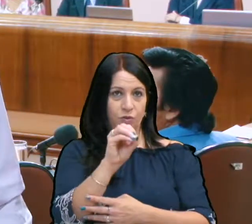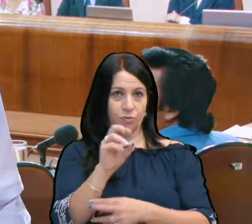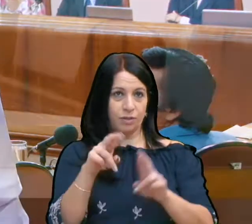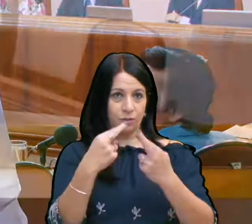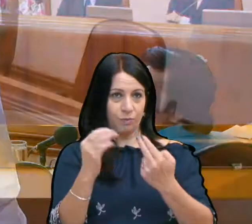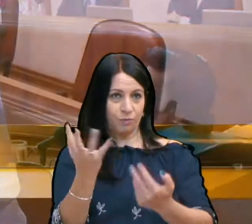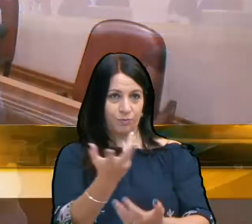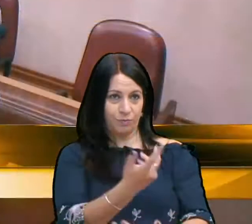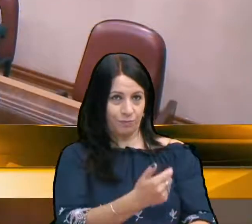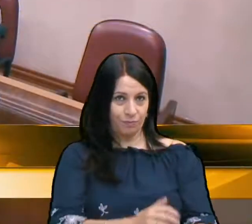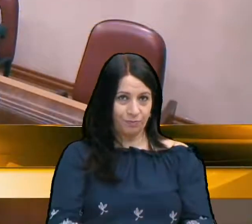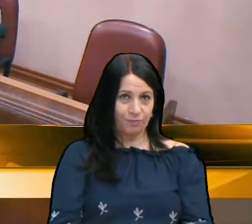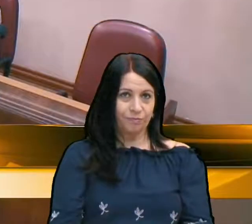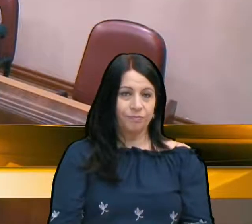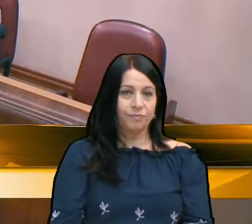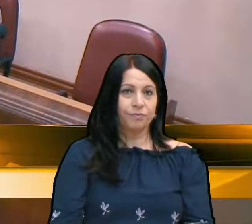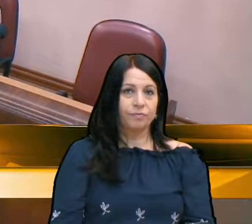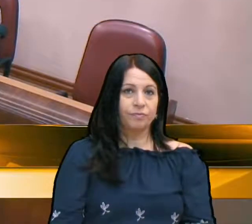todos.